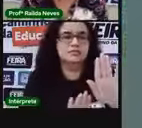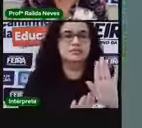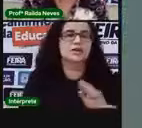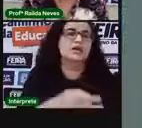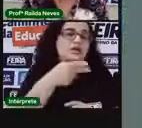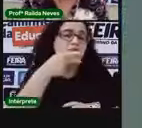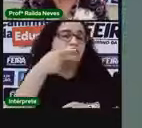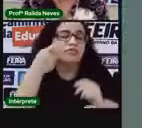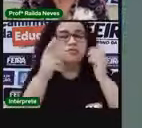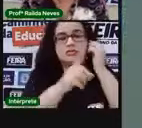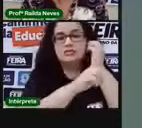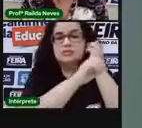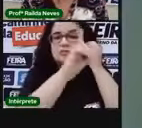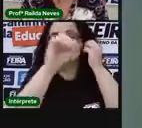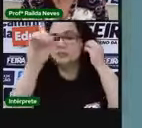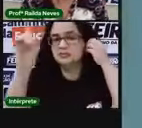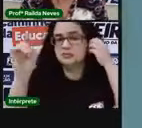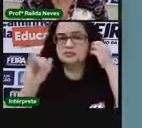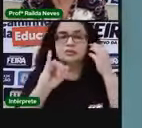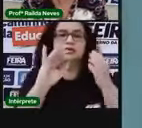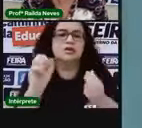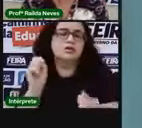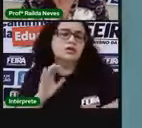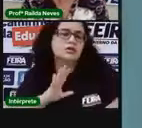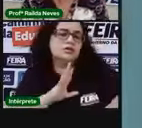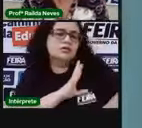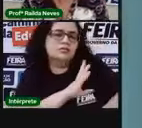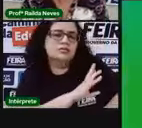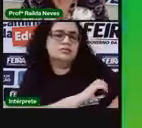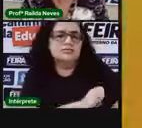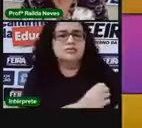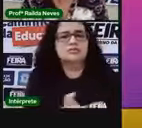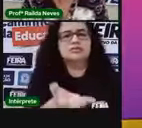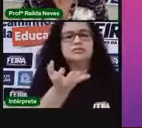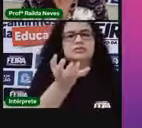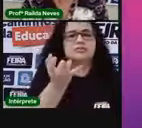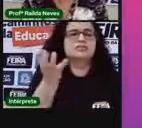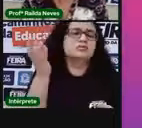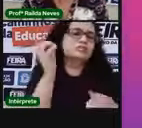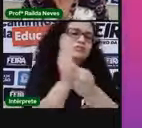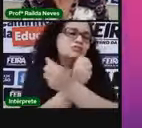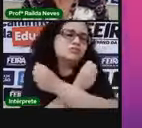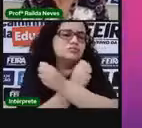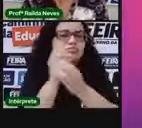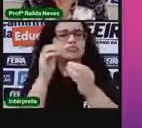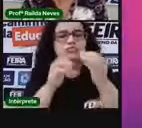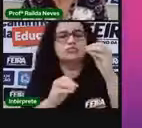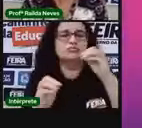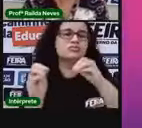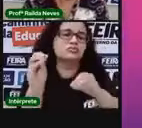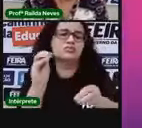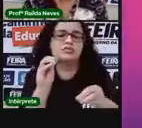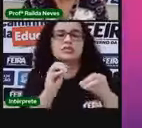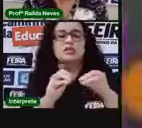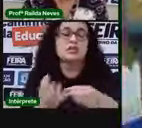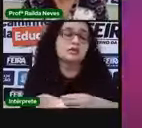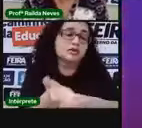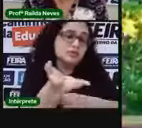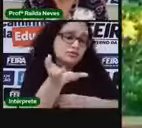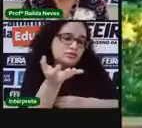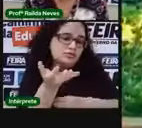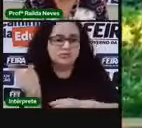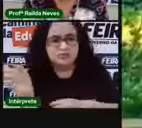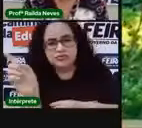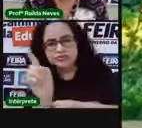dia, justamente porque eu te amo, eu não ia querer te beijar. Quem diria